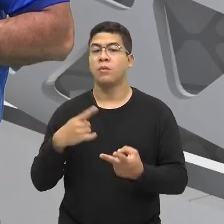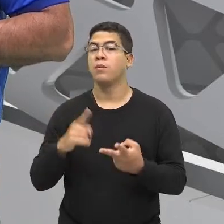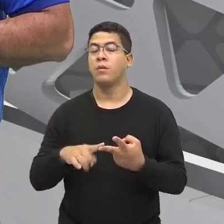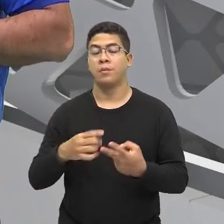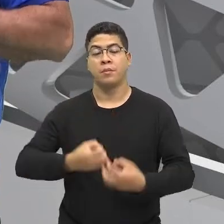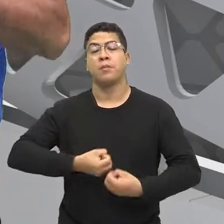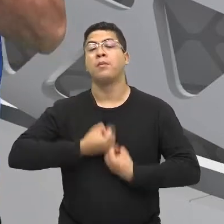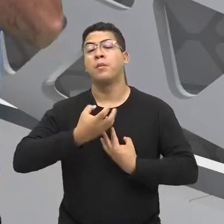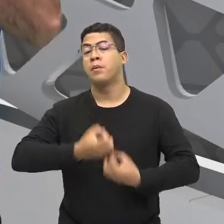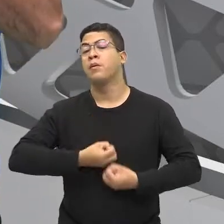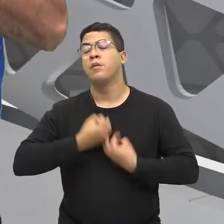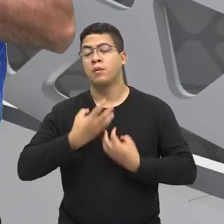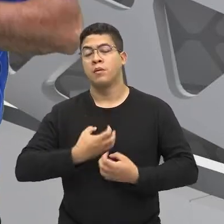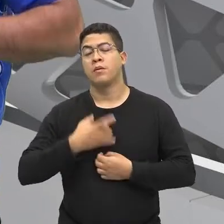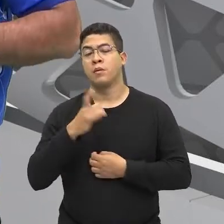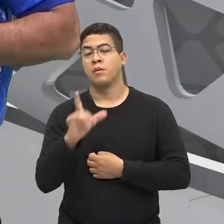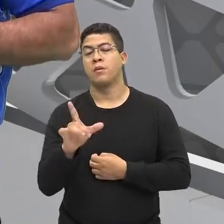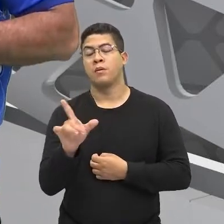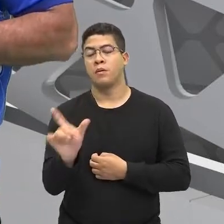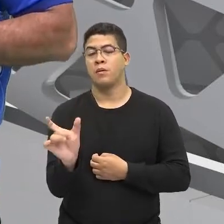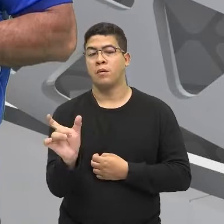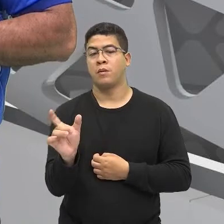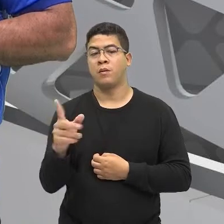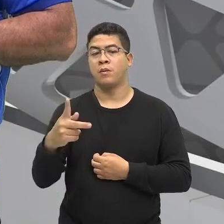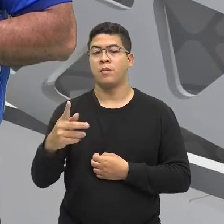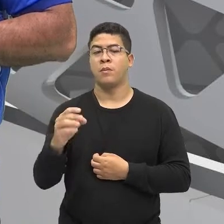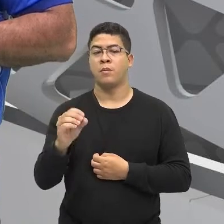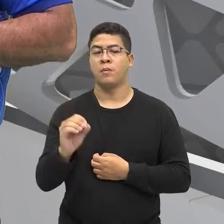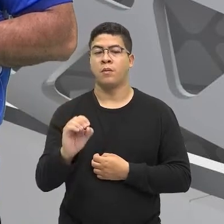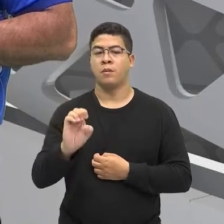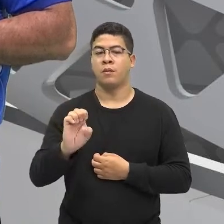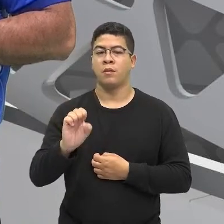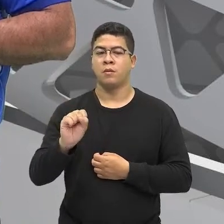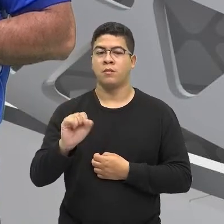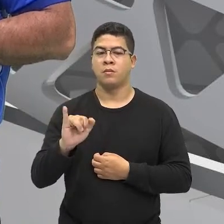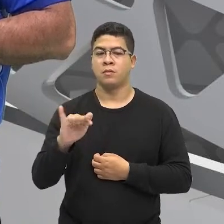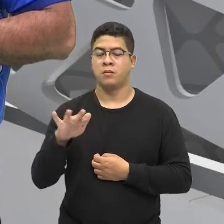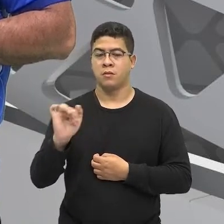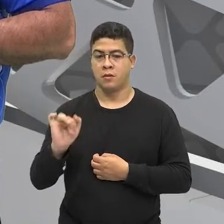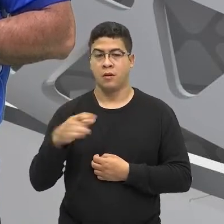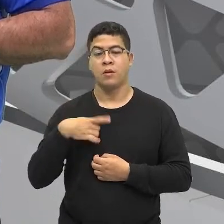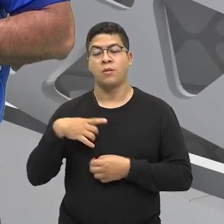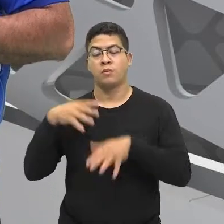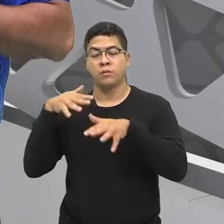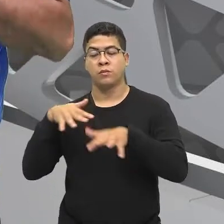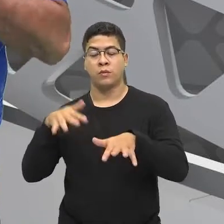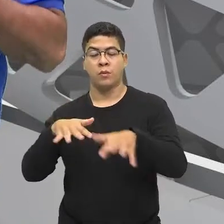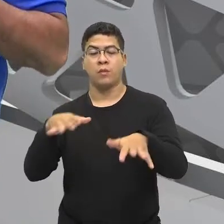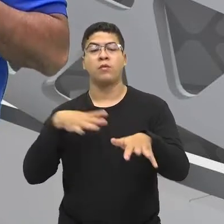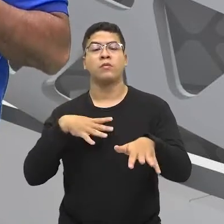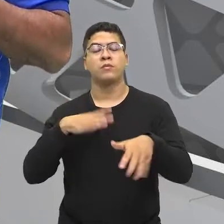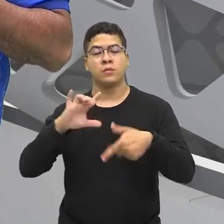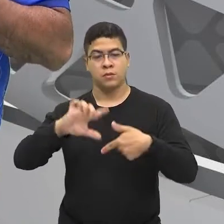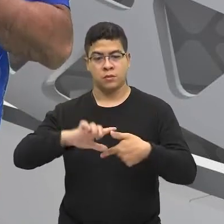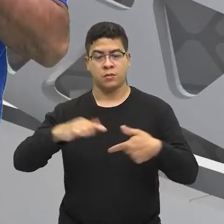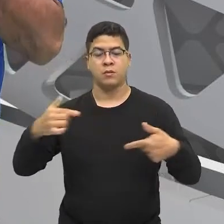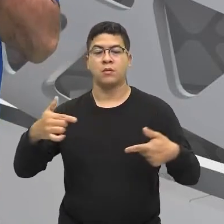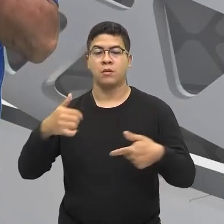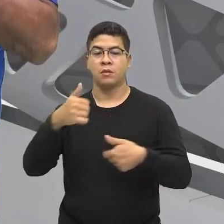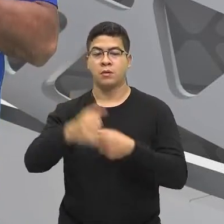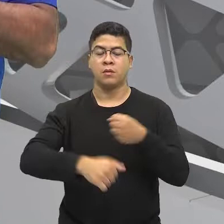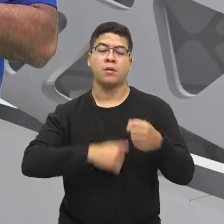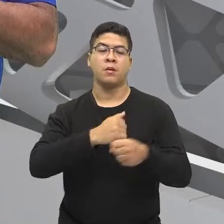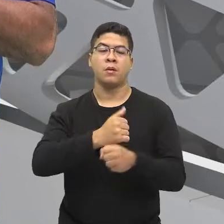1941, e o livro O Movimento Modernista, de 1942. Vamos analisar agora